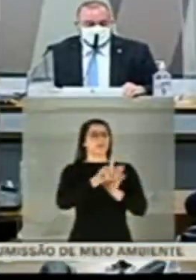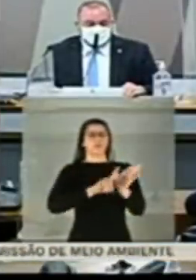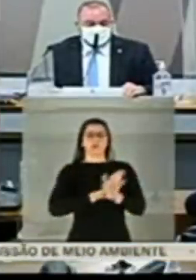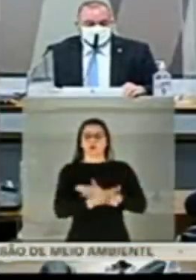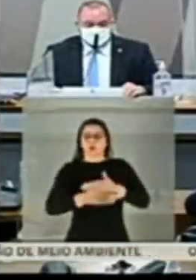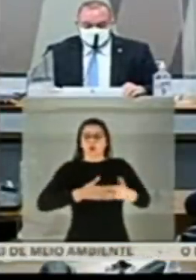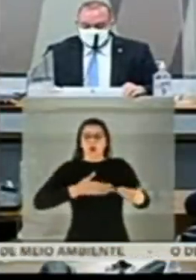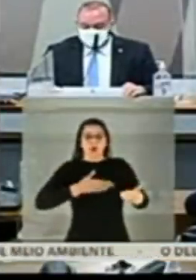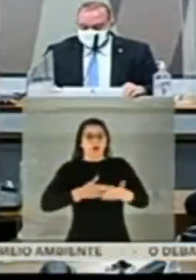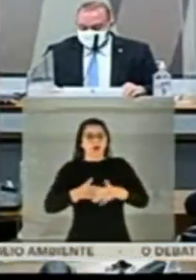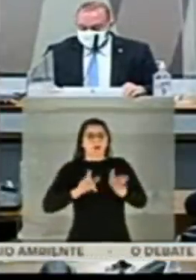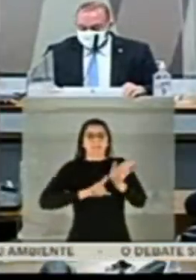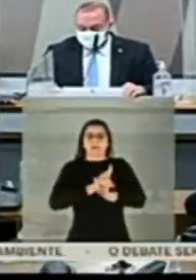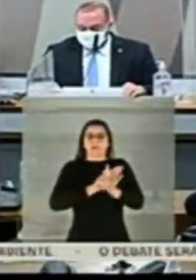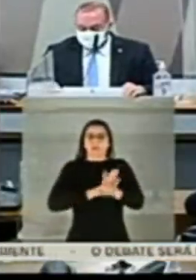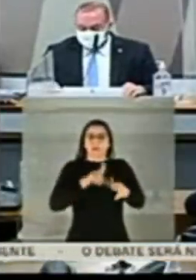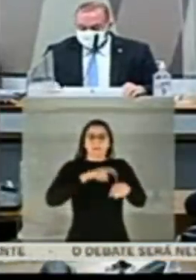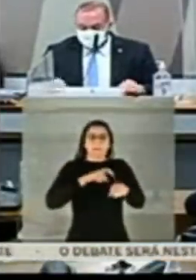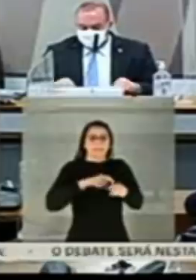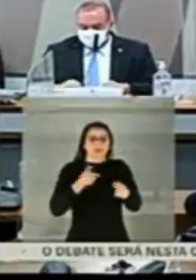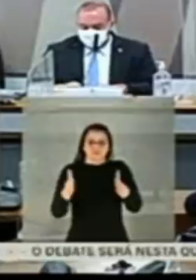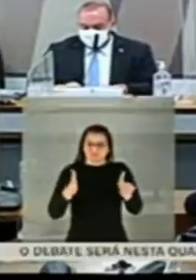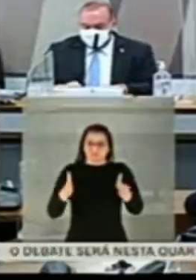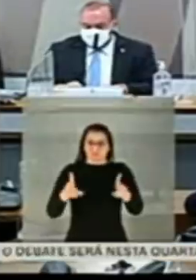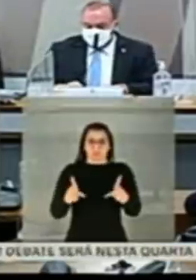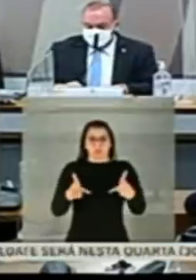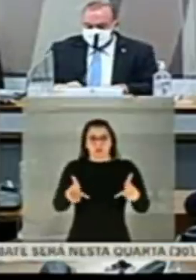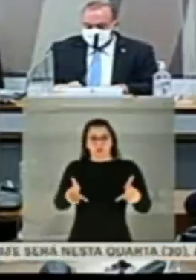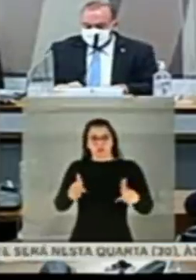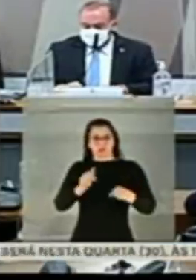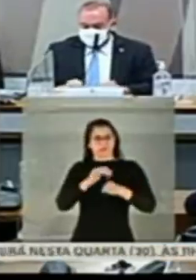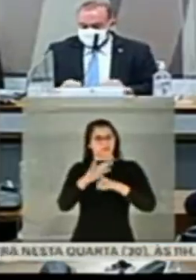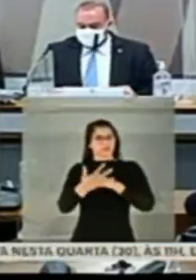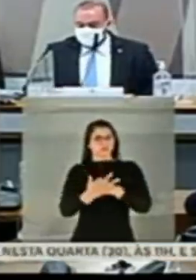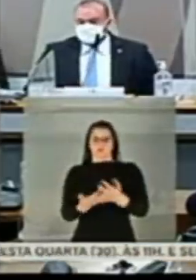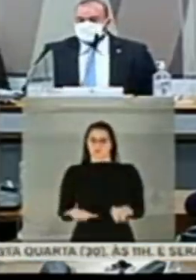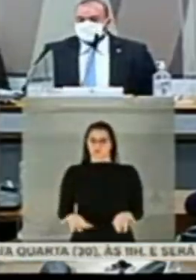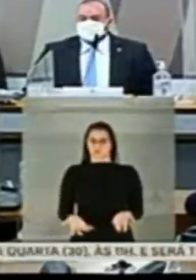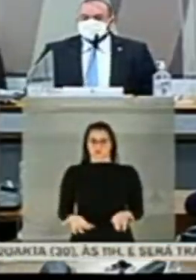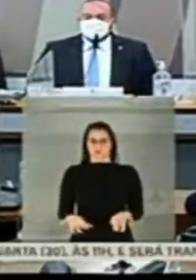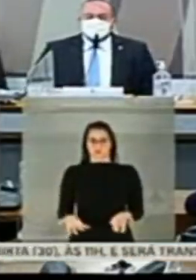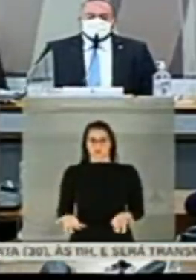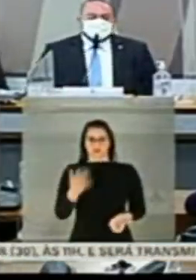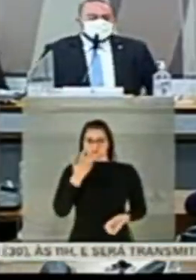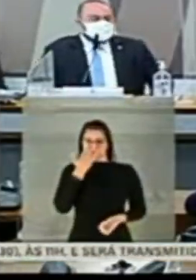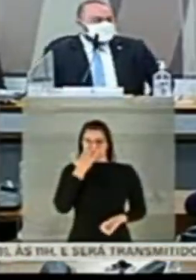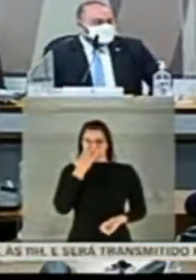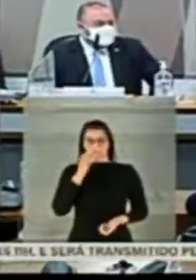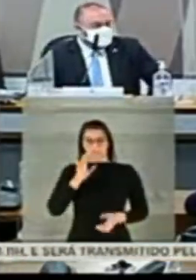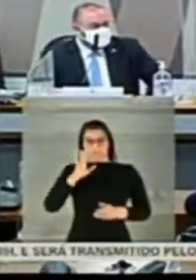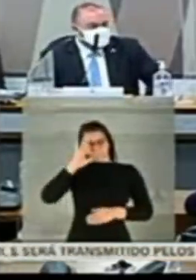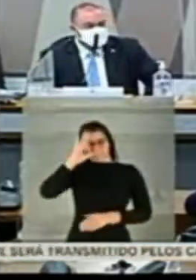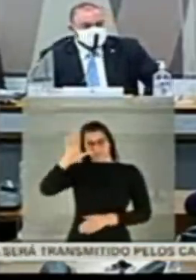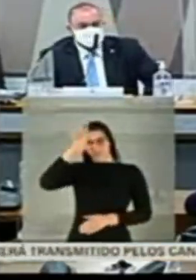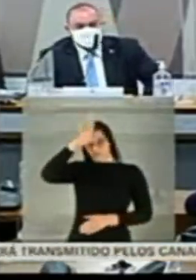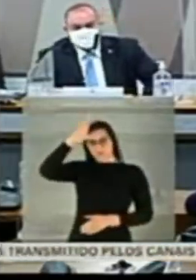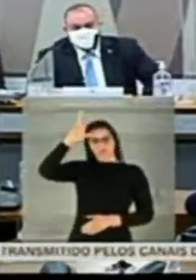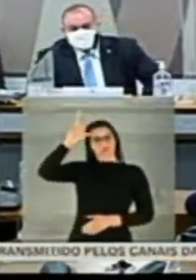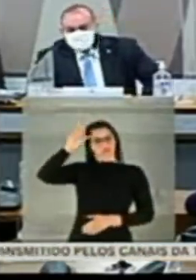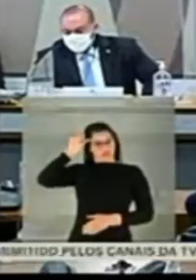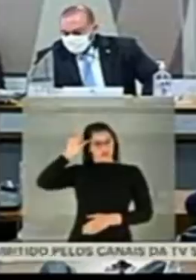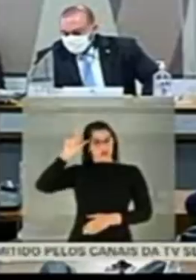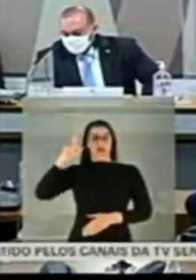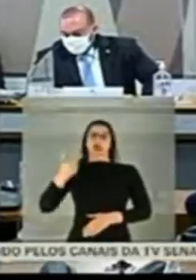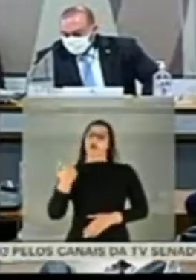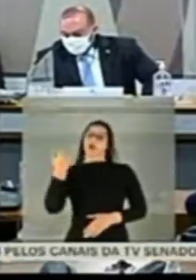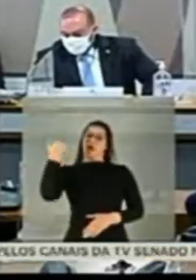sobre o período do enfrentamento da pandemia. E no caso do Amazonas, especificamente. Eu tinha feito